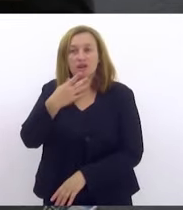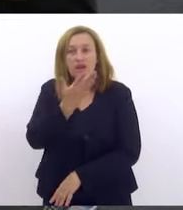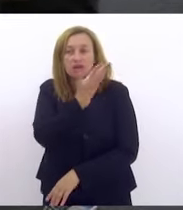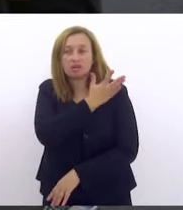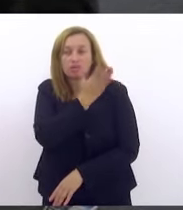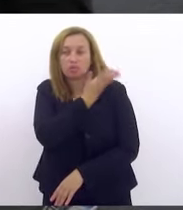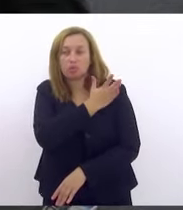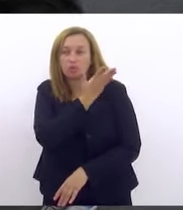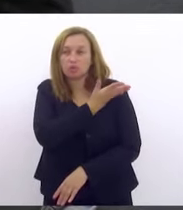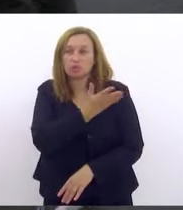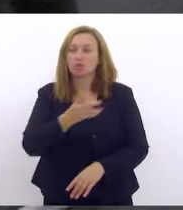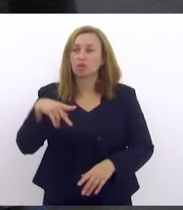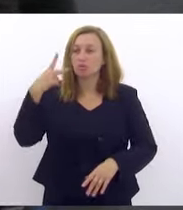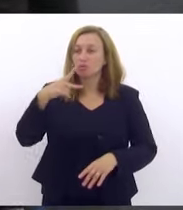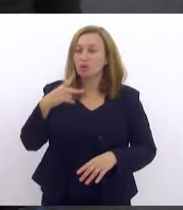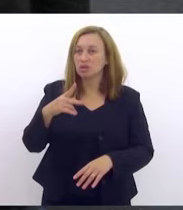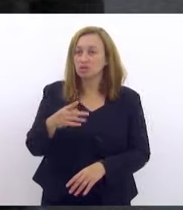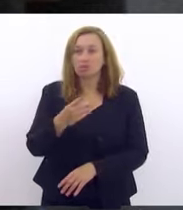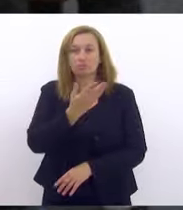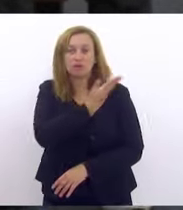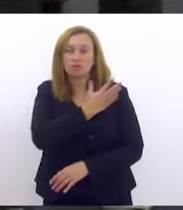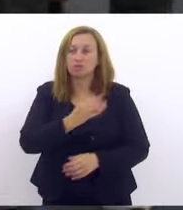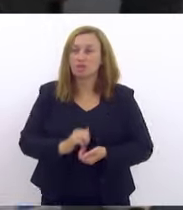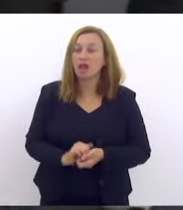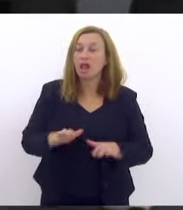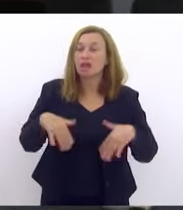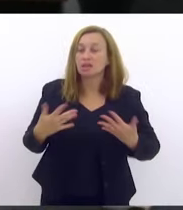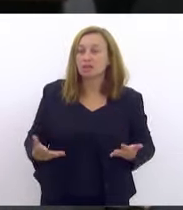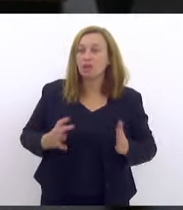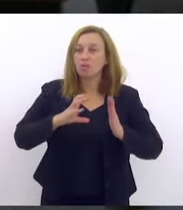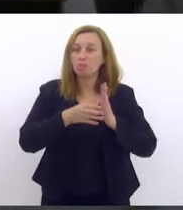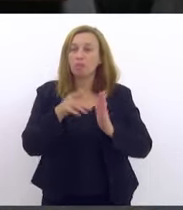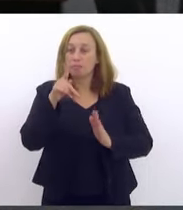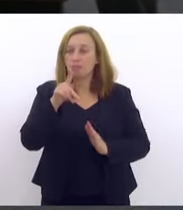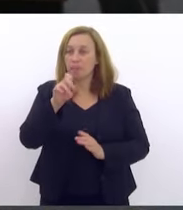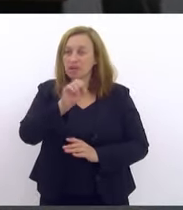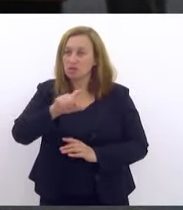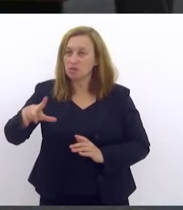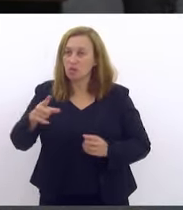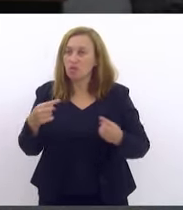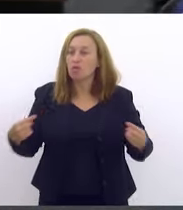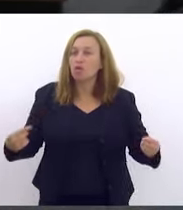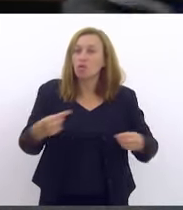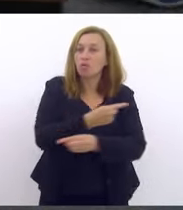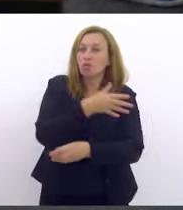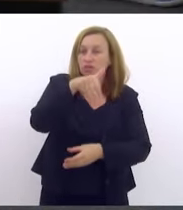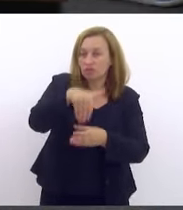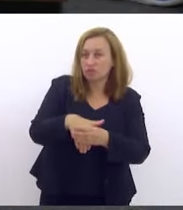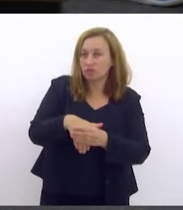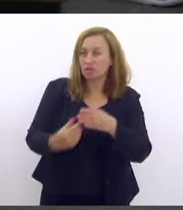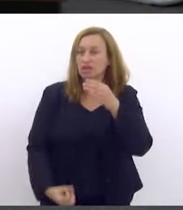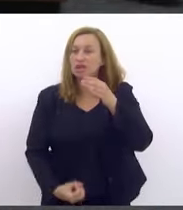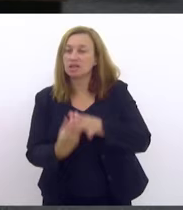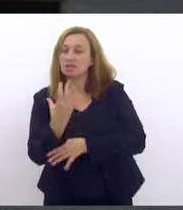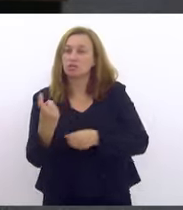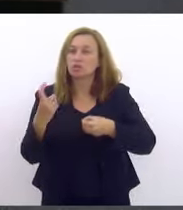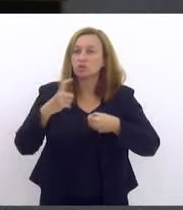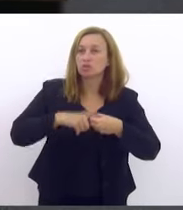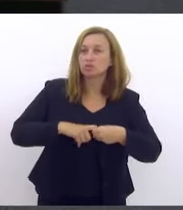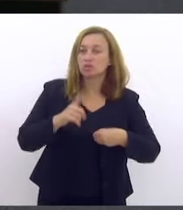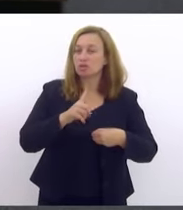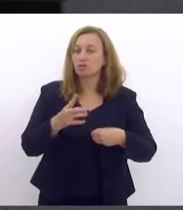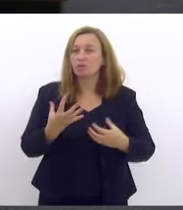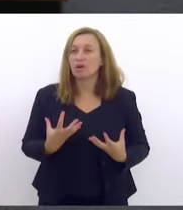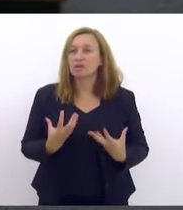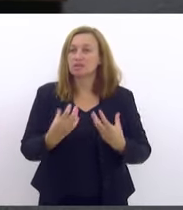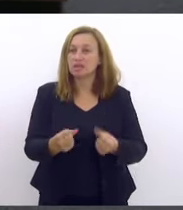políticas discriminatórias. Então, a bancada do PSOL vota contra a criação desse consórcio. Não vamos